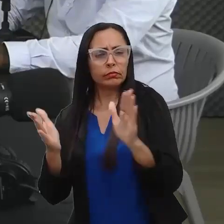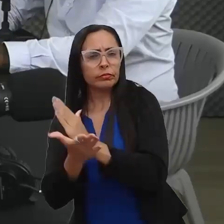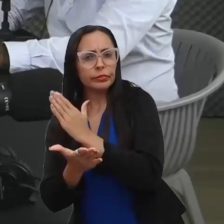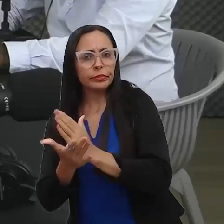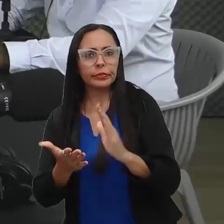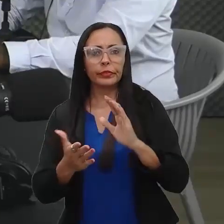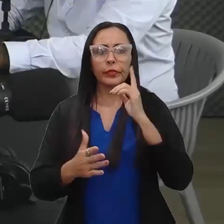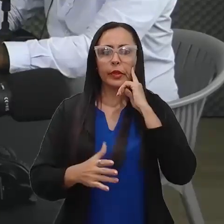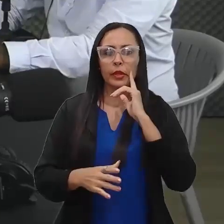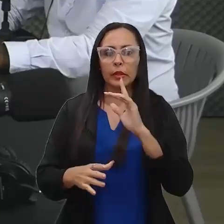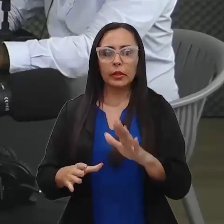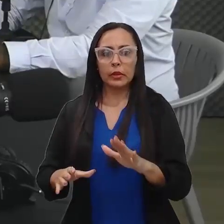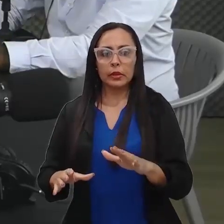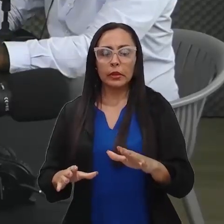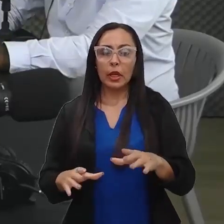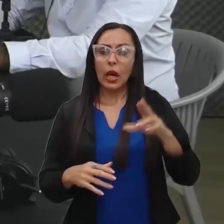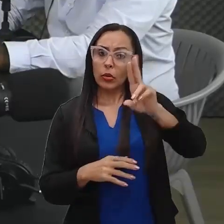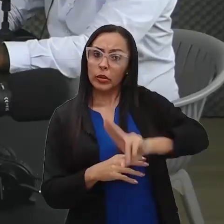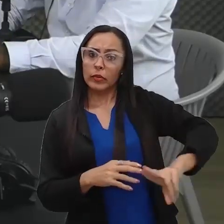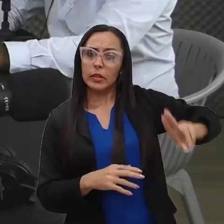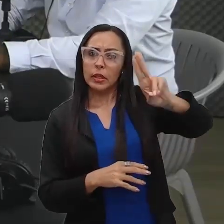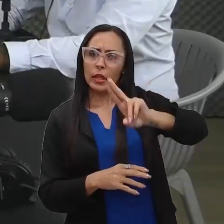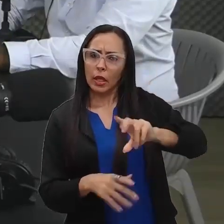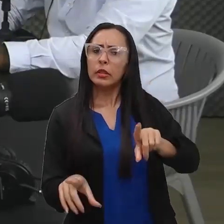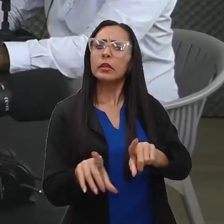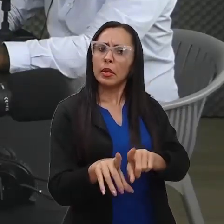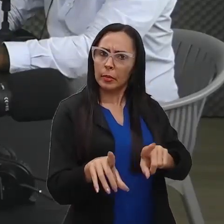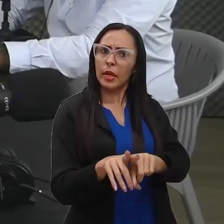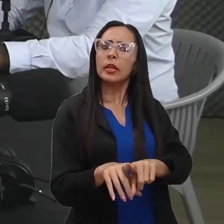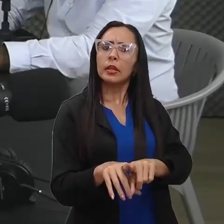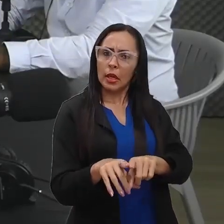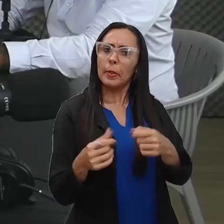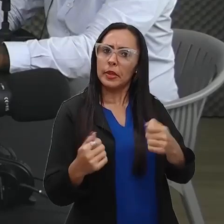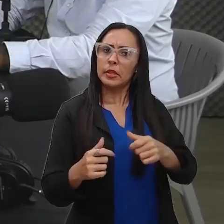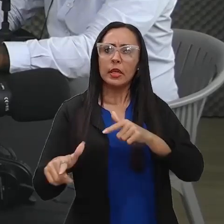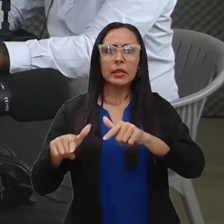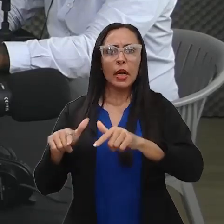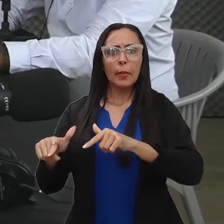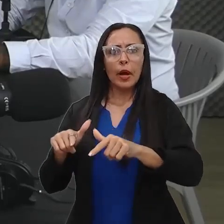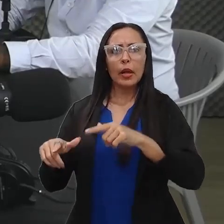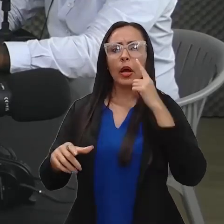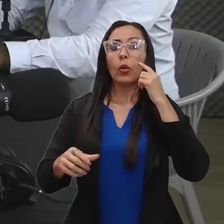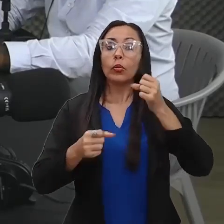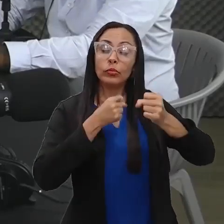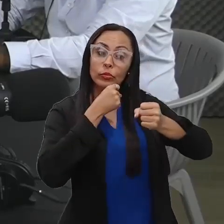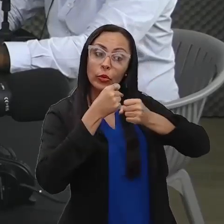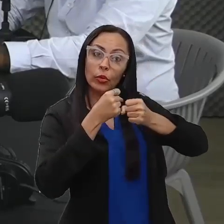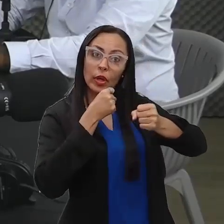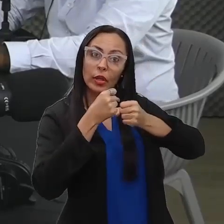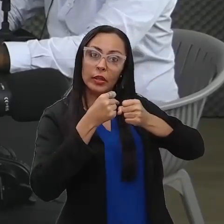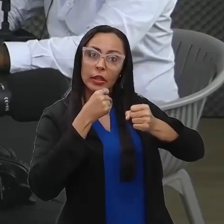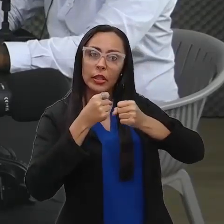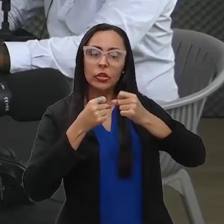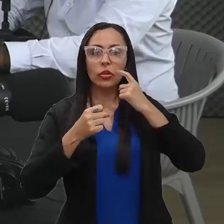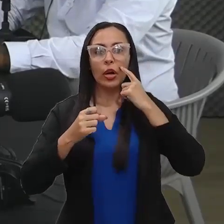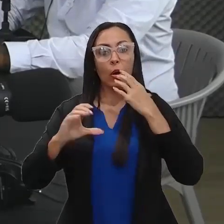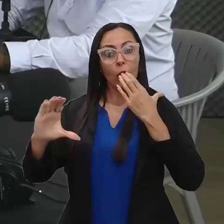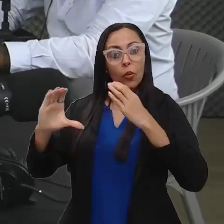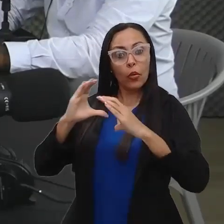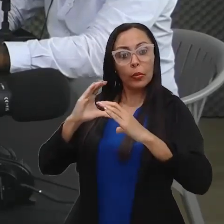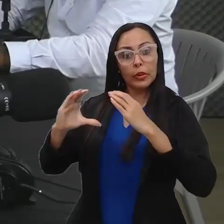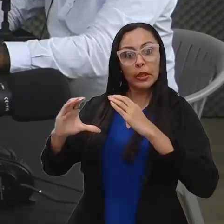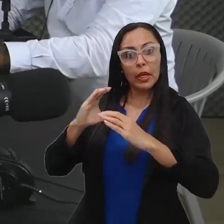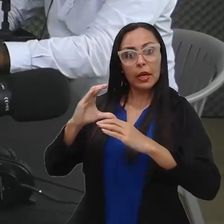situação, essa universidade ela precisa também, né, estar trabalhando em sistemas com o jornalista, com a comunicação, com o pessoal